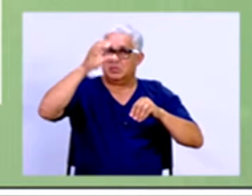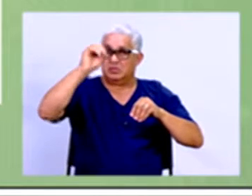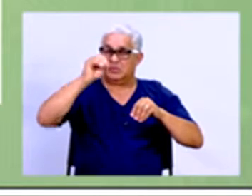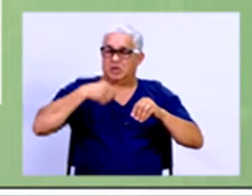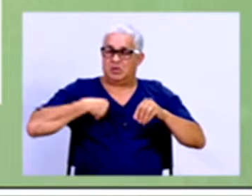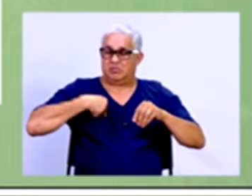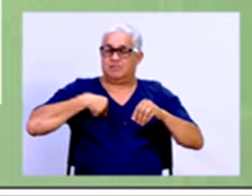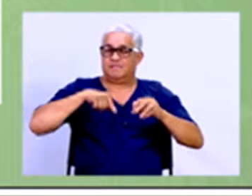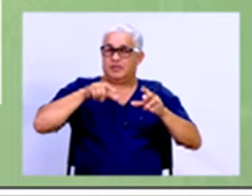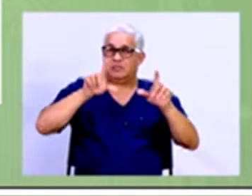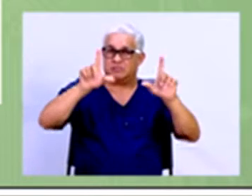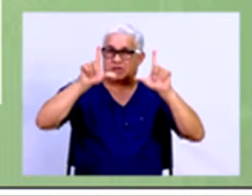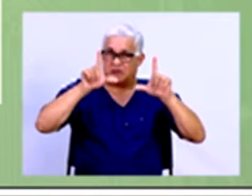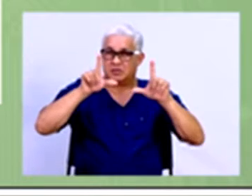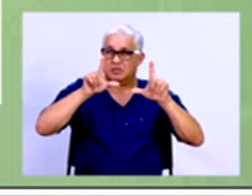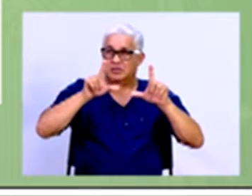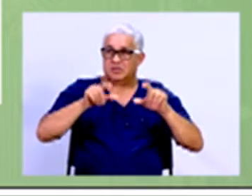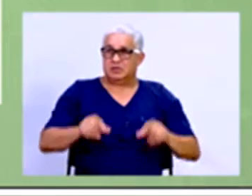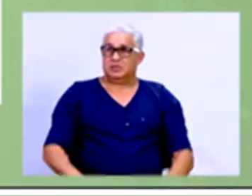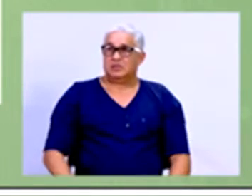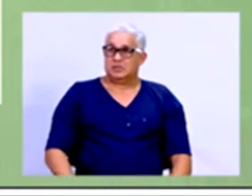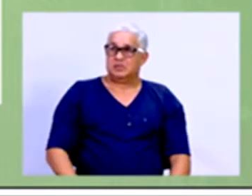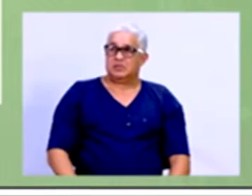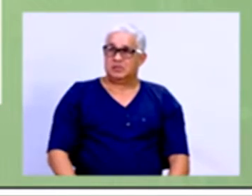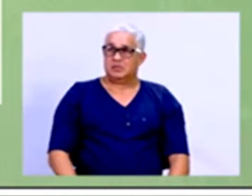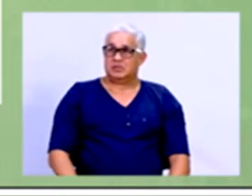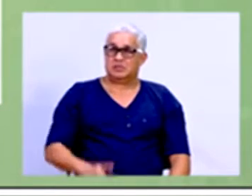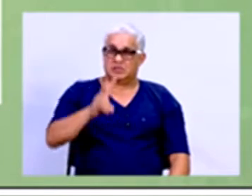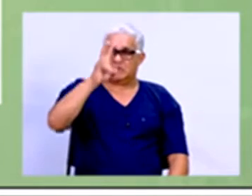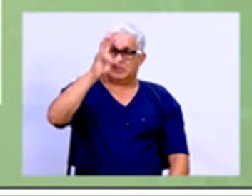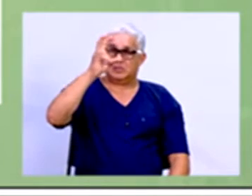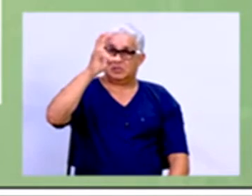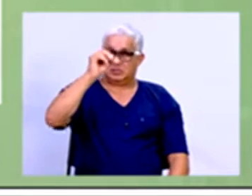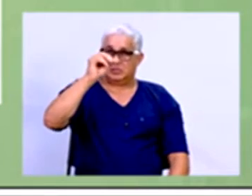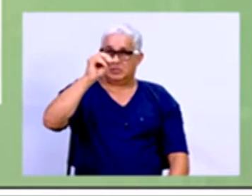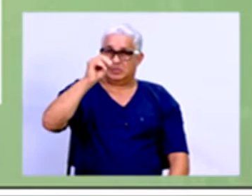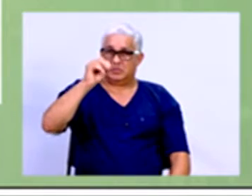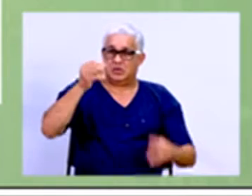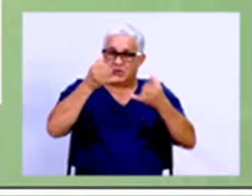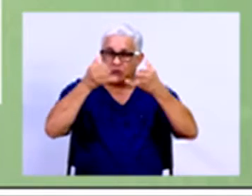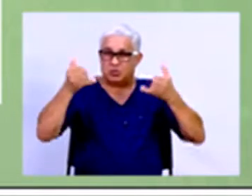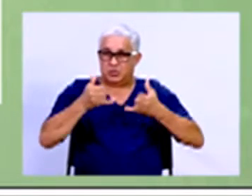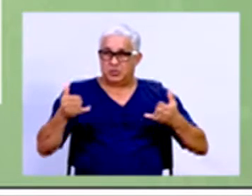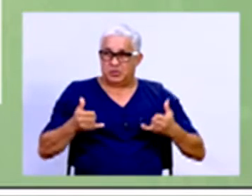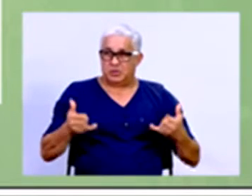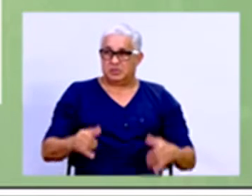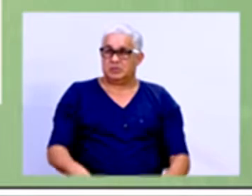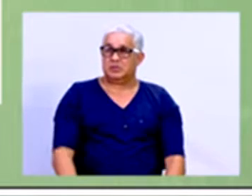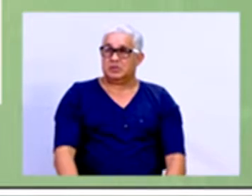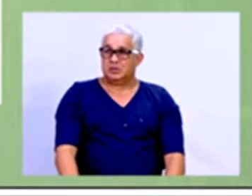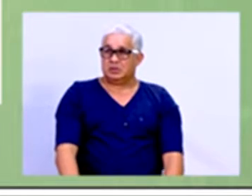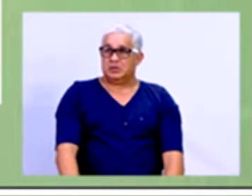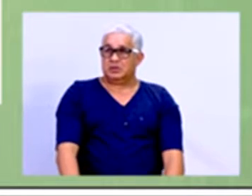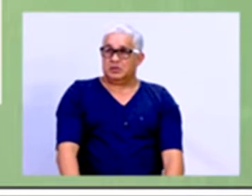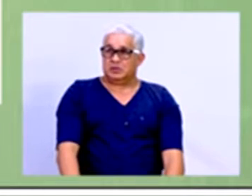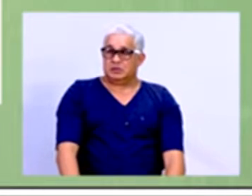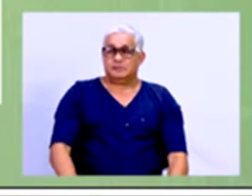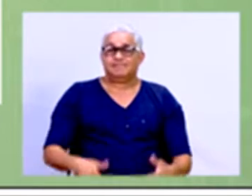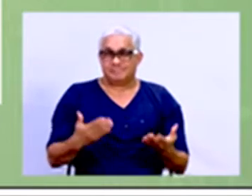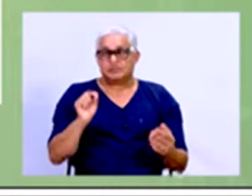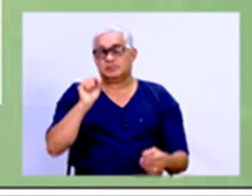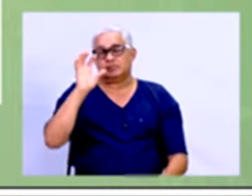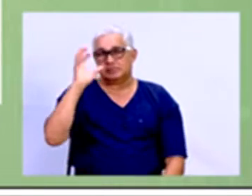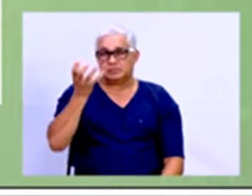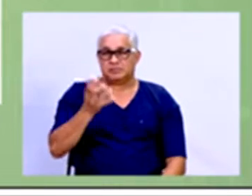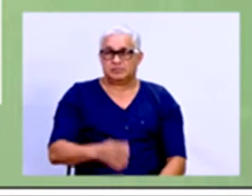imprimir as 50 posições dos números de Fibonacci. Tá? Então aqui o que